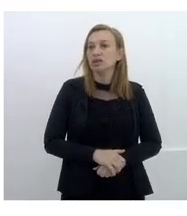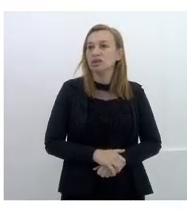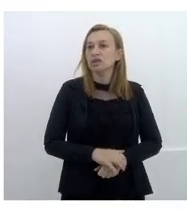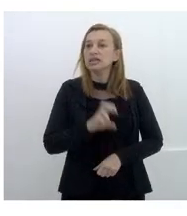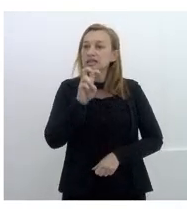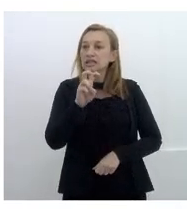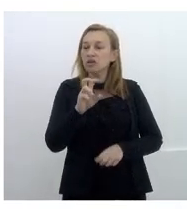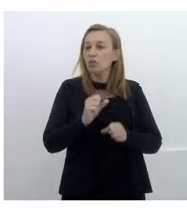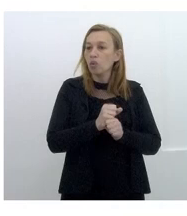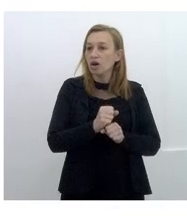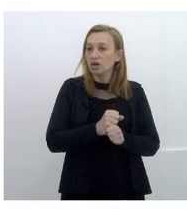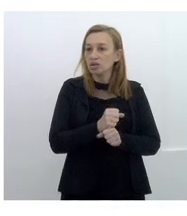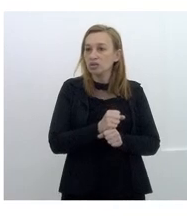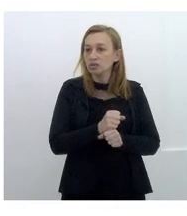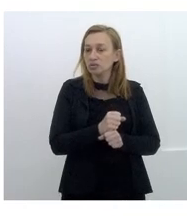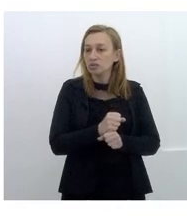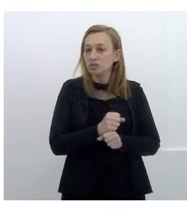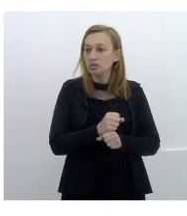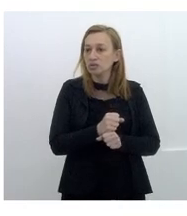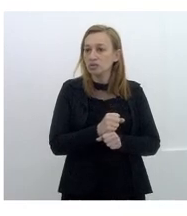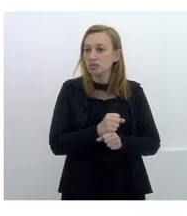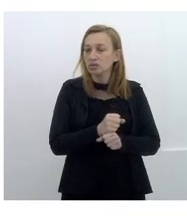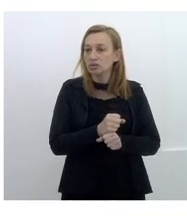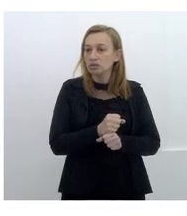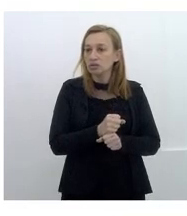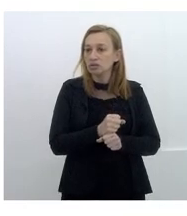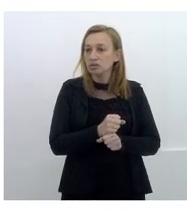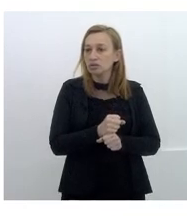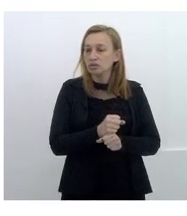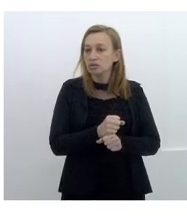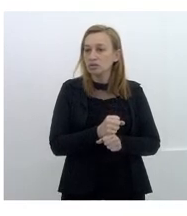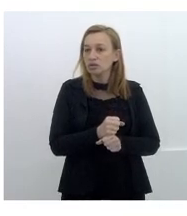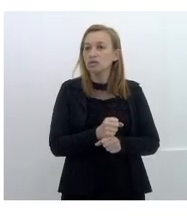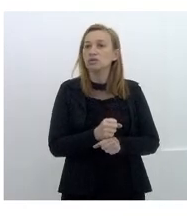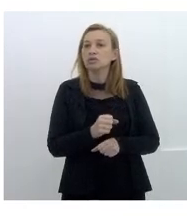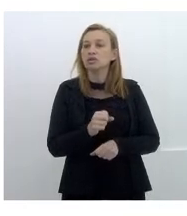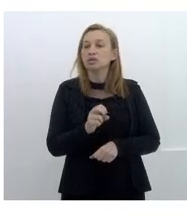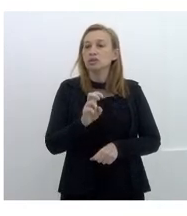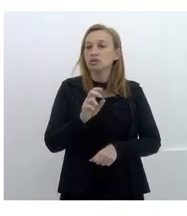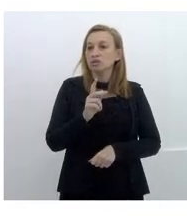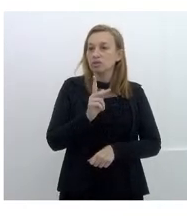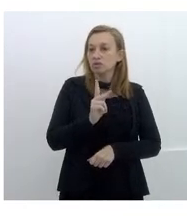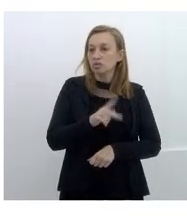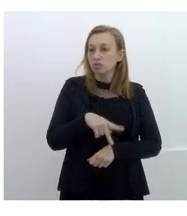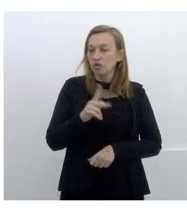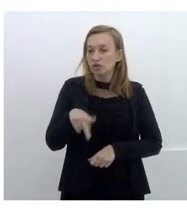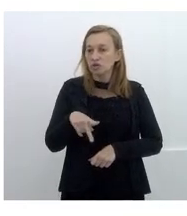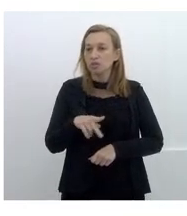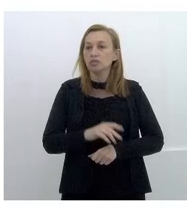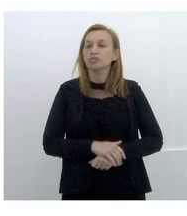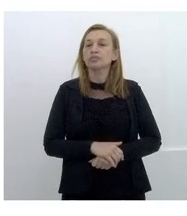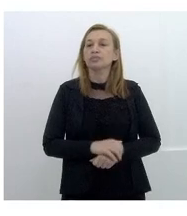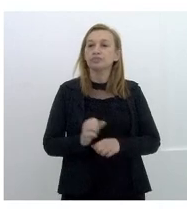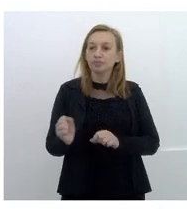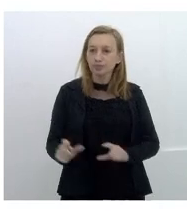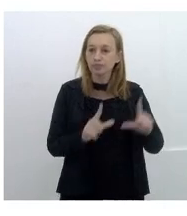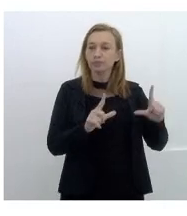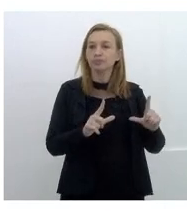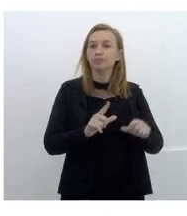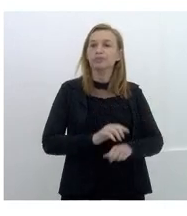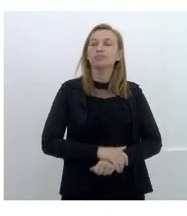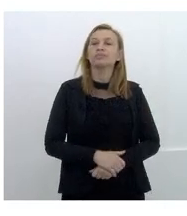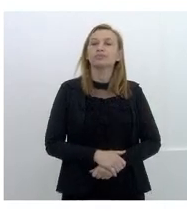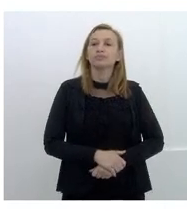cinco anos no cargo em que se der a aposentadoria o próximo Jet por